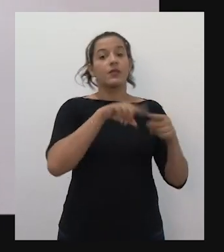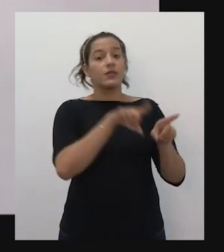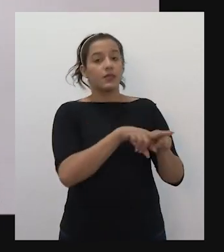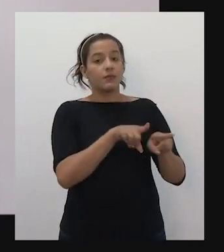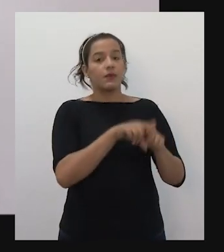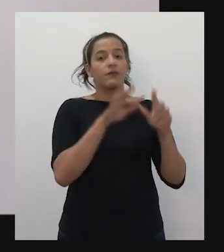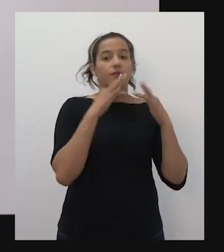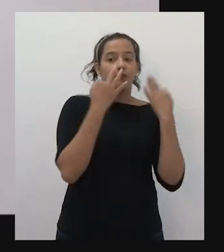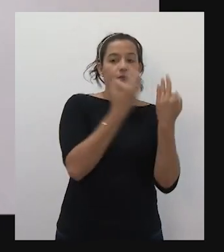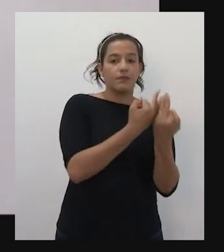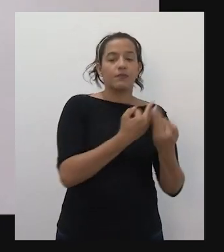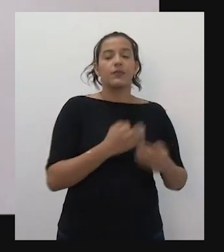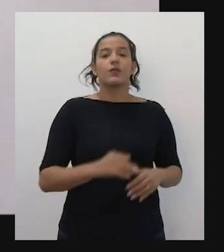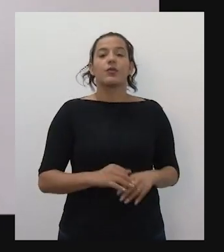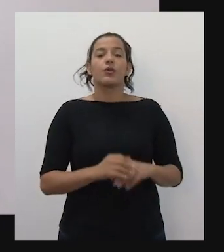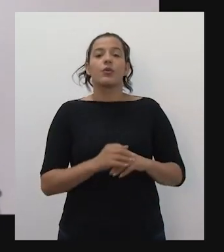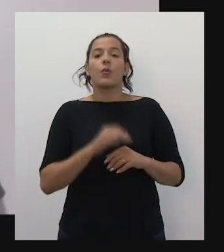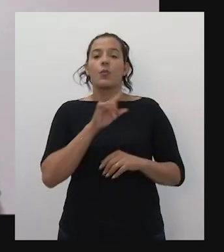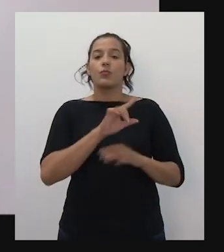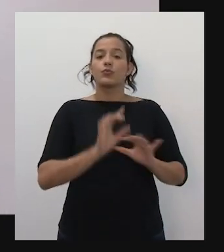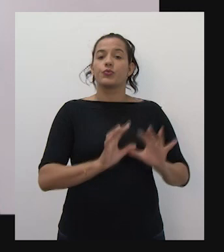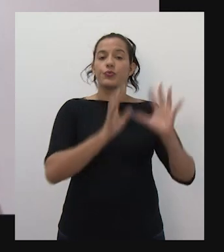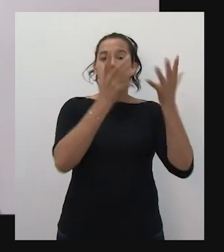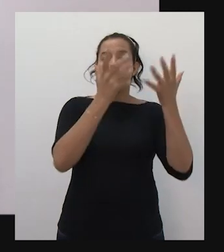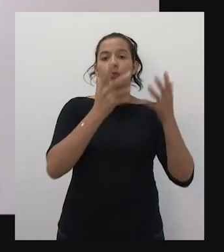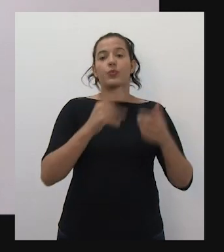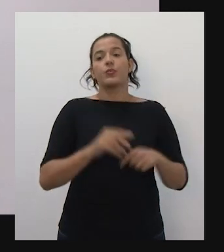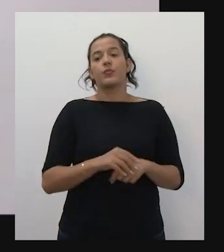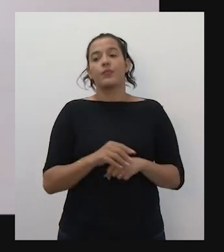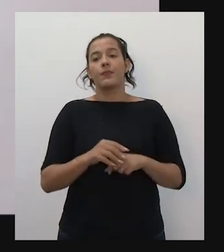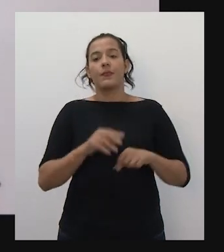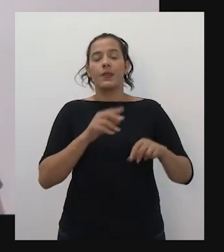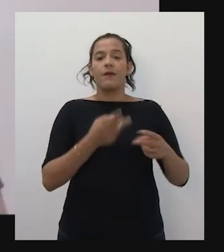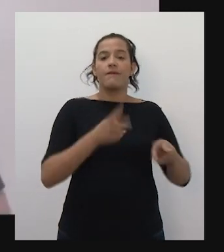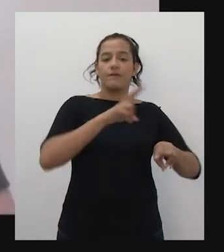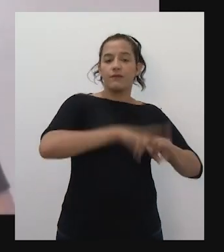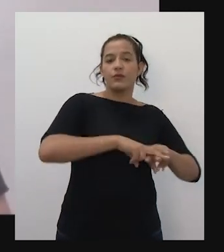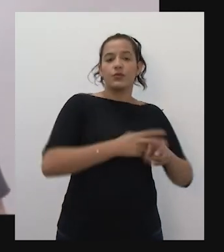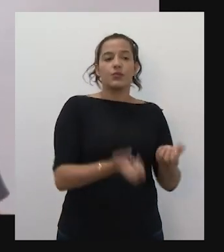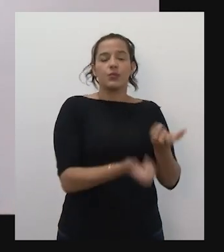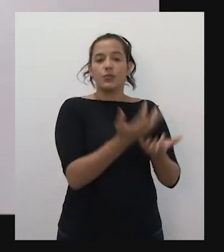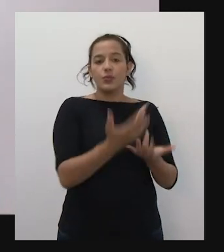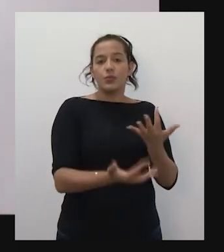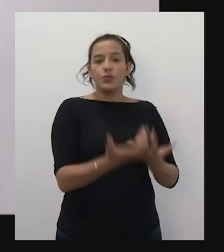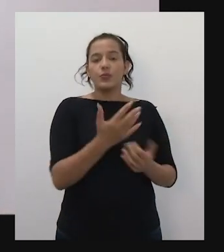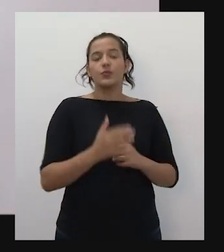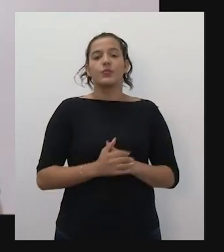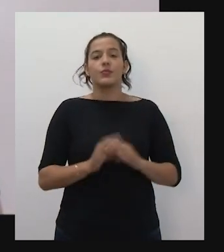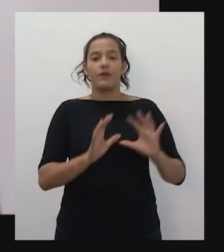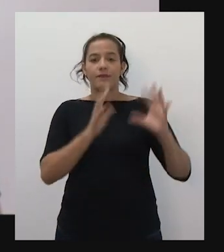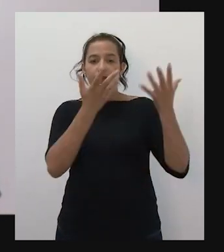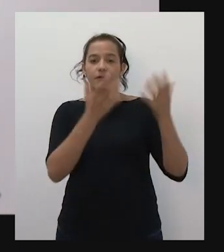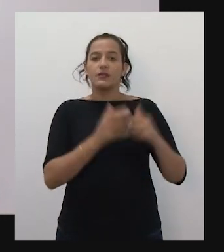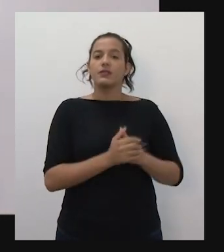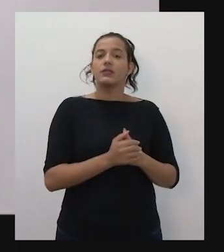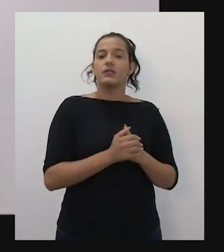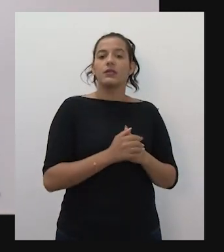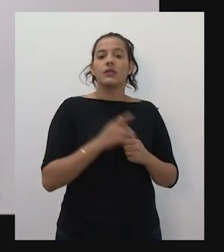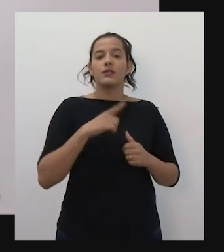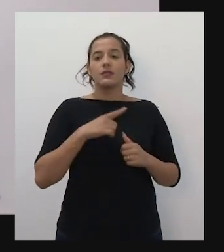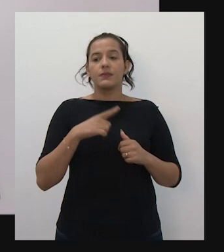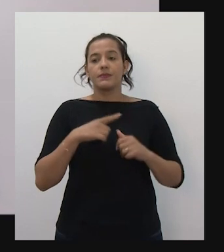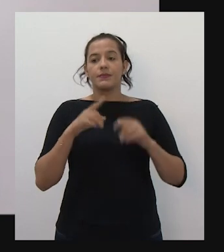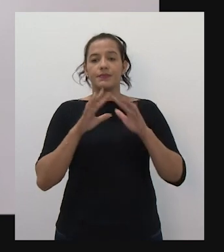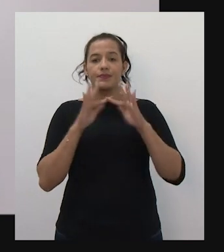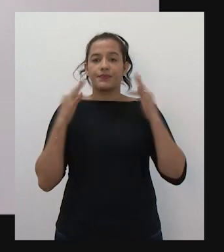familiares, como show de talentos, festa junina virtual, roleta socioemocional, onde as famílias puderam dar uma